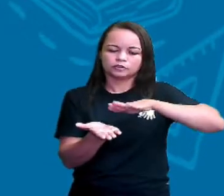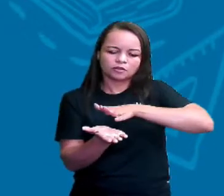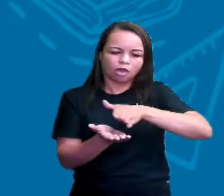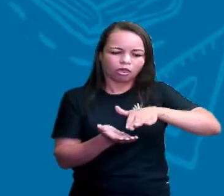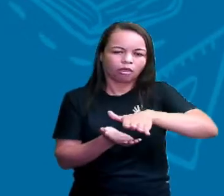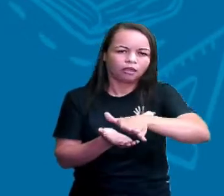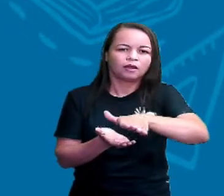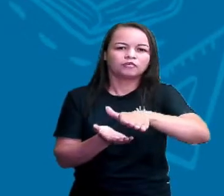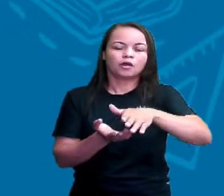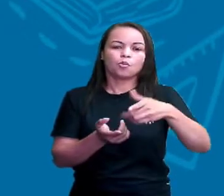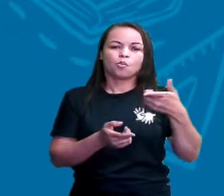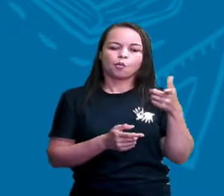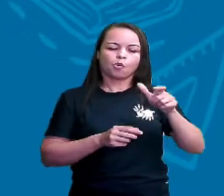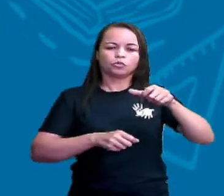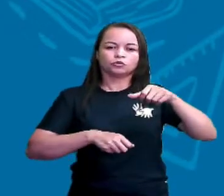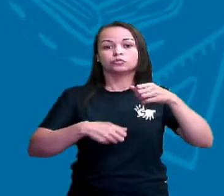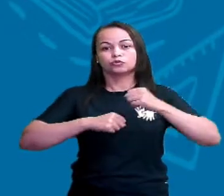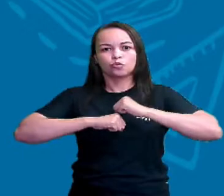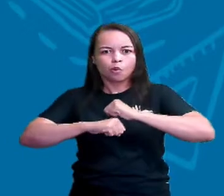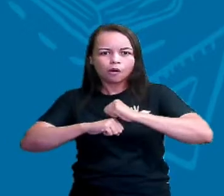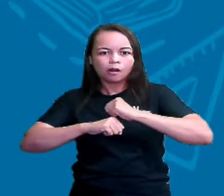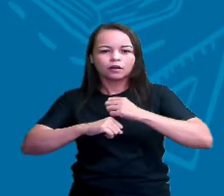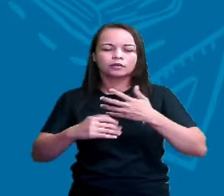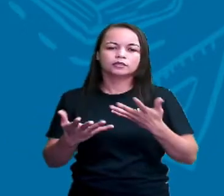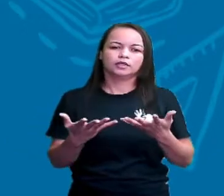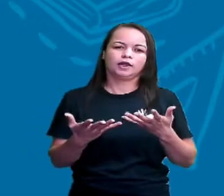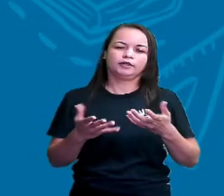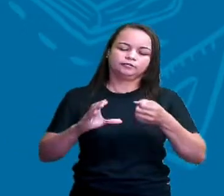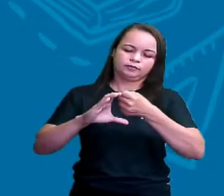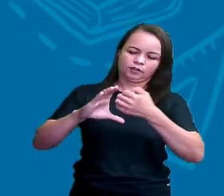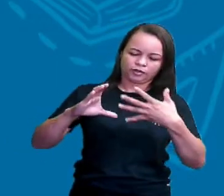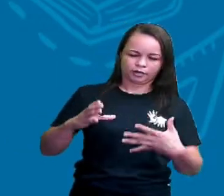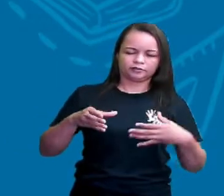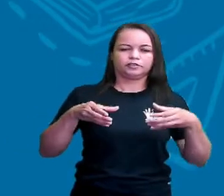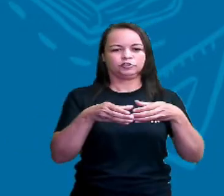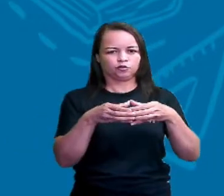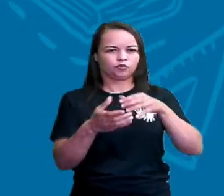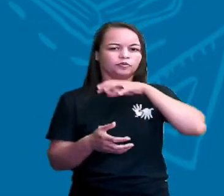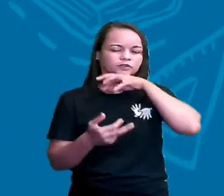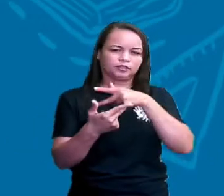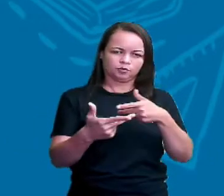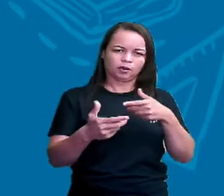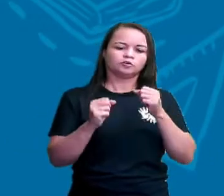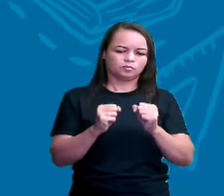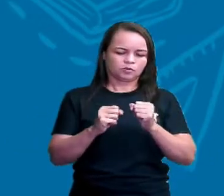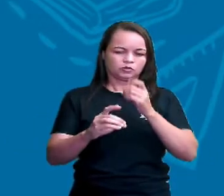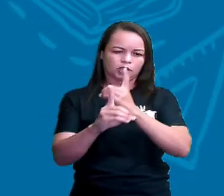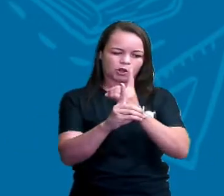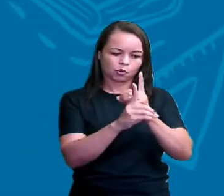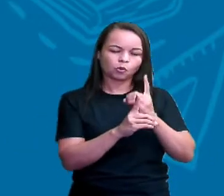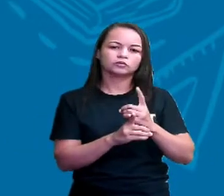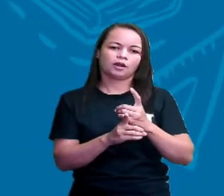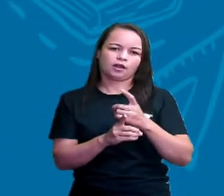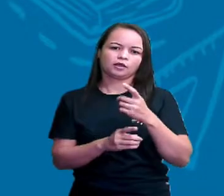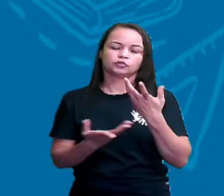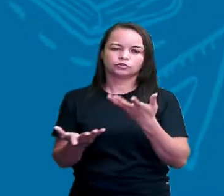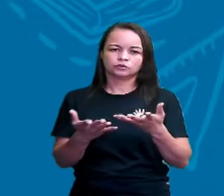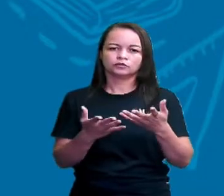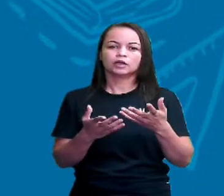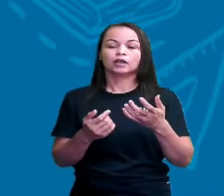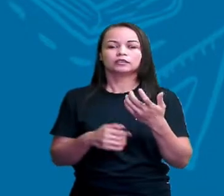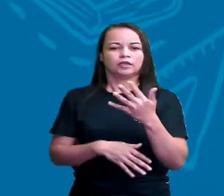corriam, tá certo? E todas essas são características de animais que podem ser encontrados aqui na fauna,